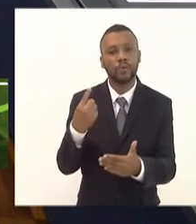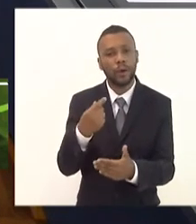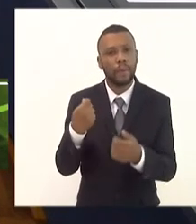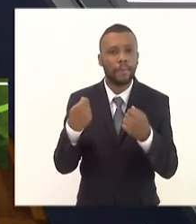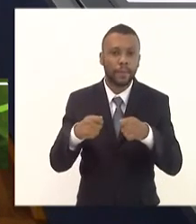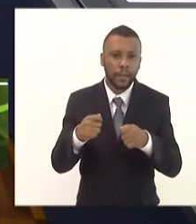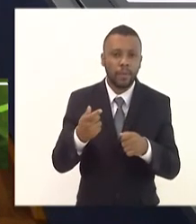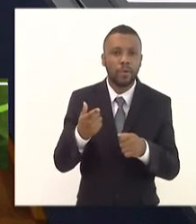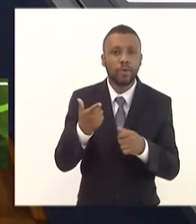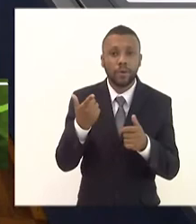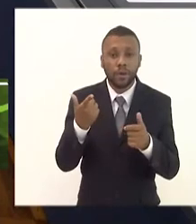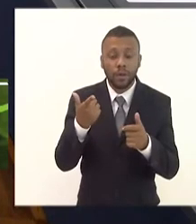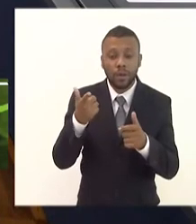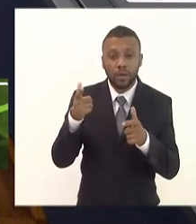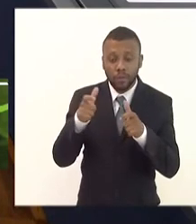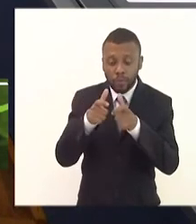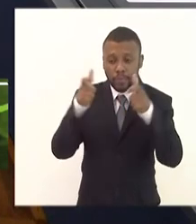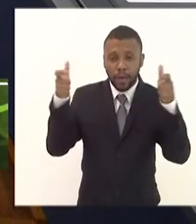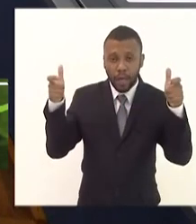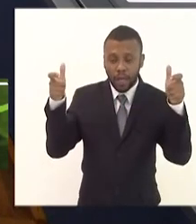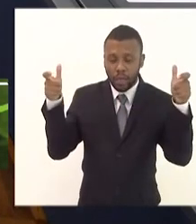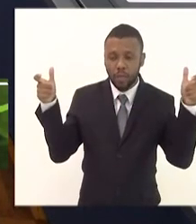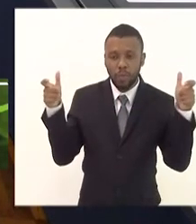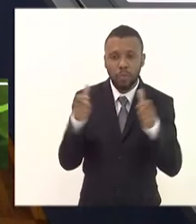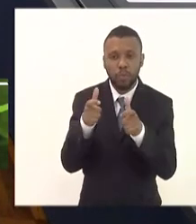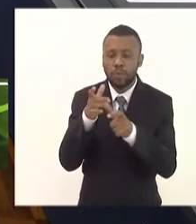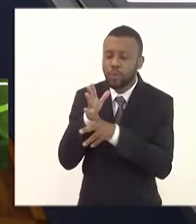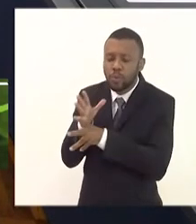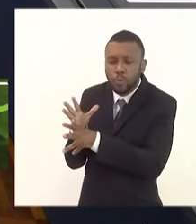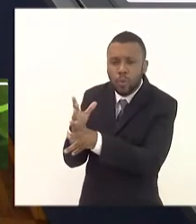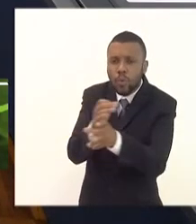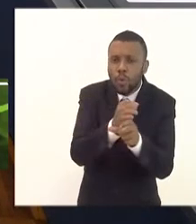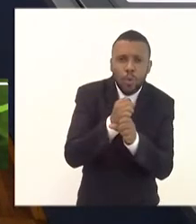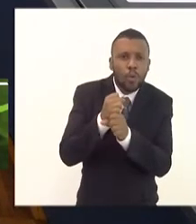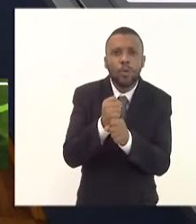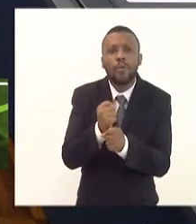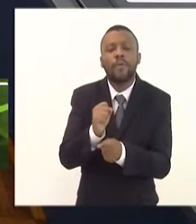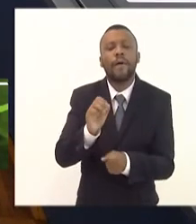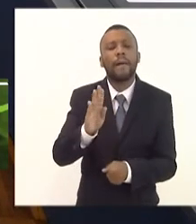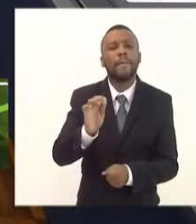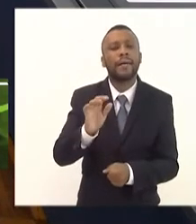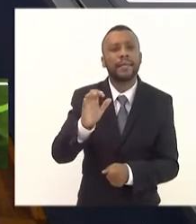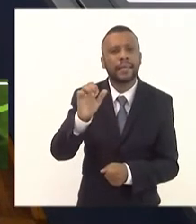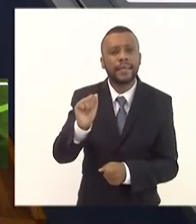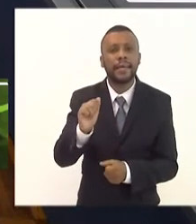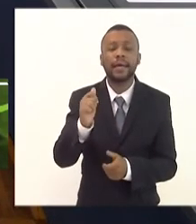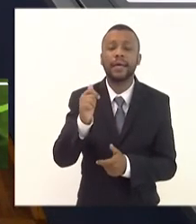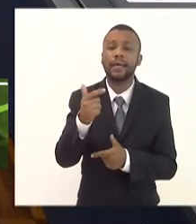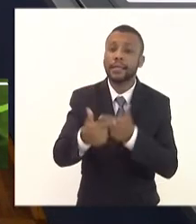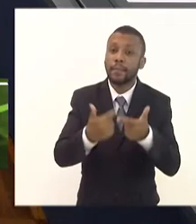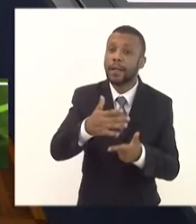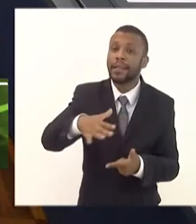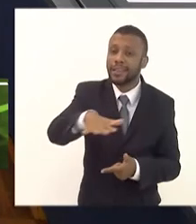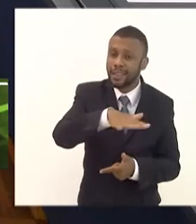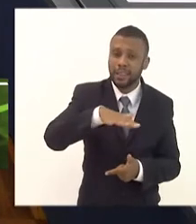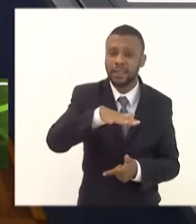para Montante na bacia como um todo. Vamos pegar a bacia que o jovem está trabalhando, que é a bacia do Sarapuí. Né?